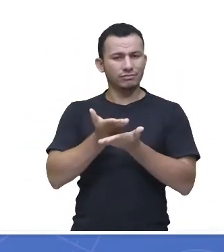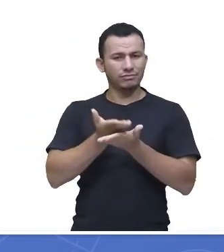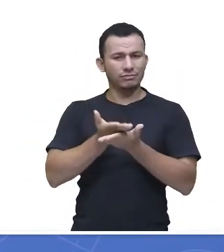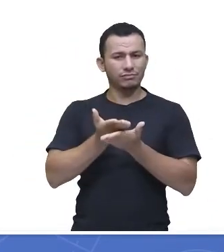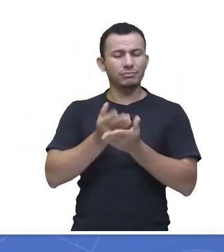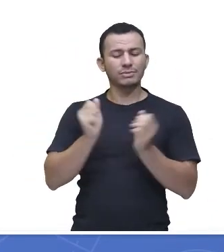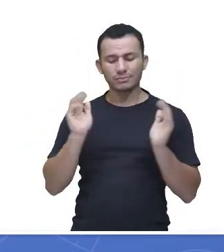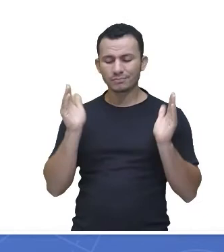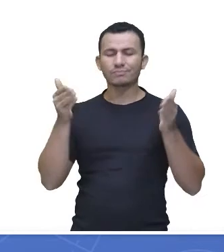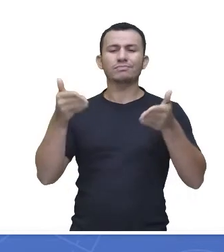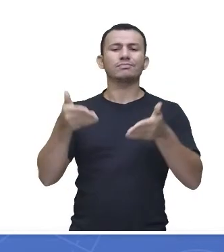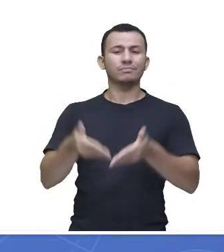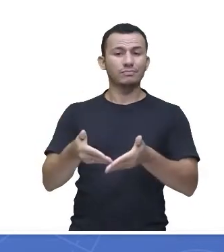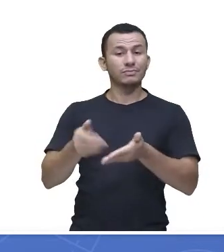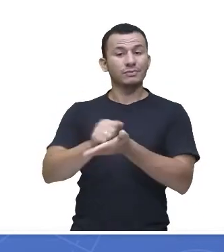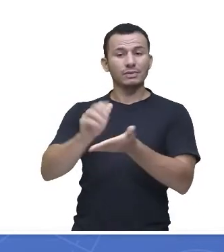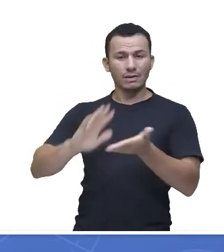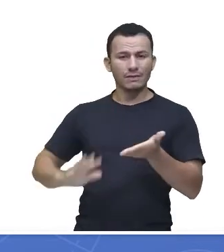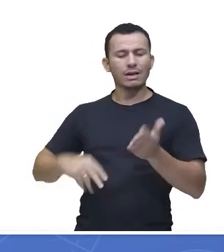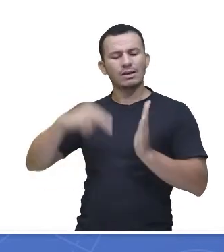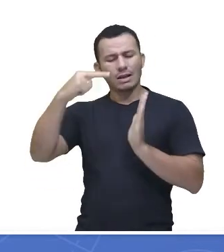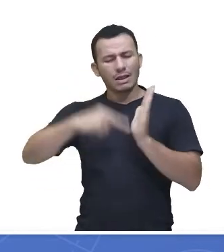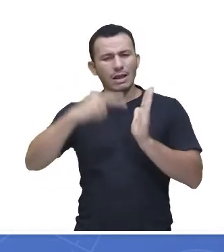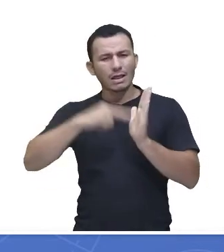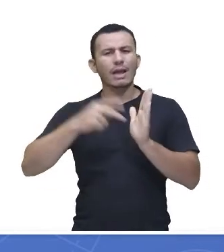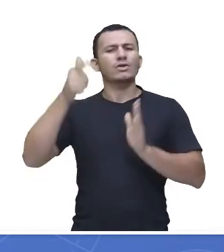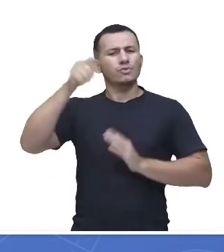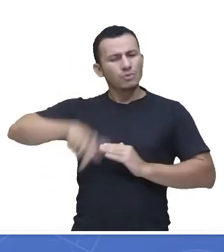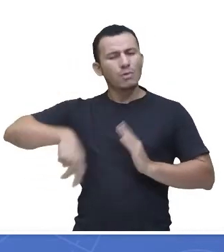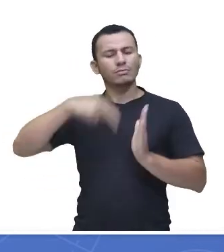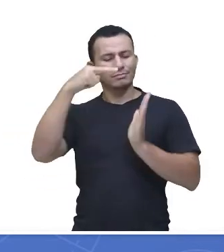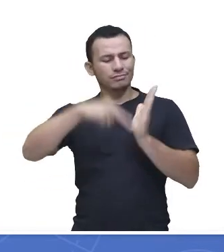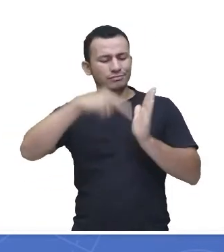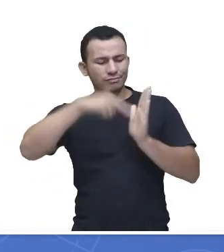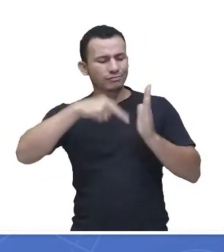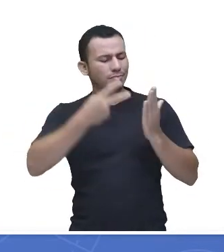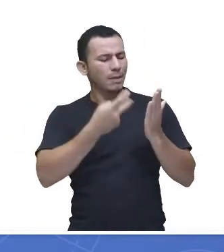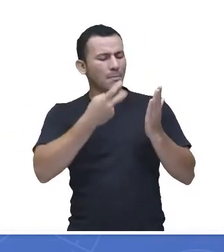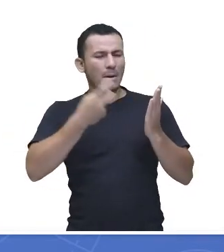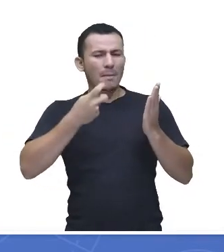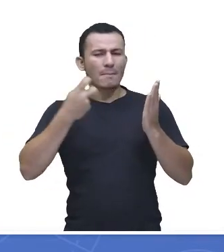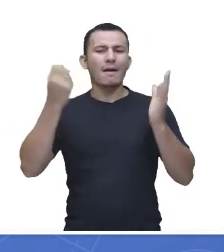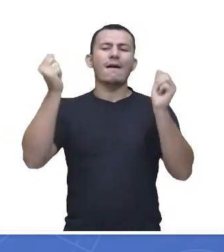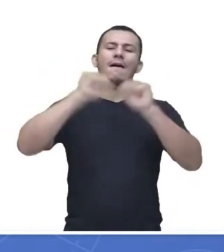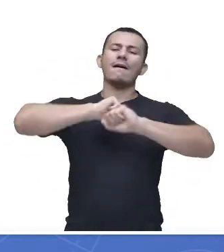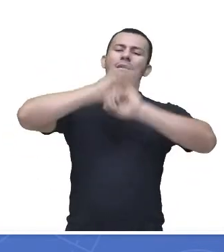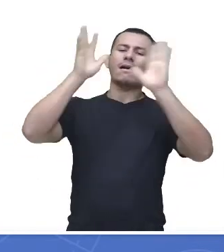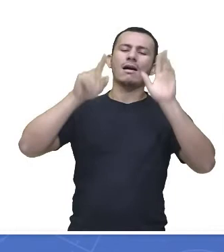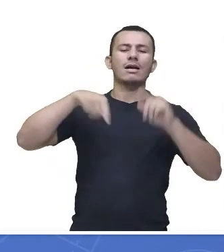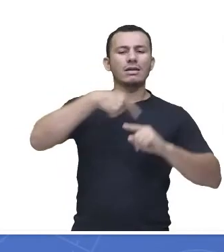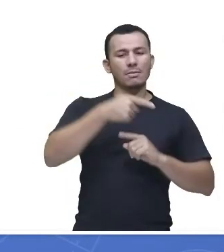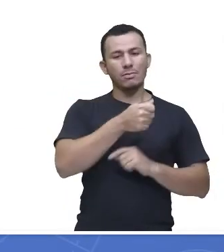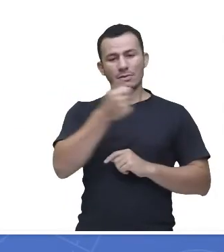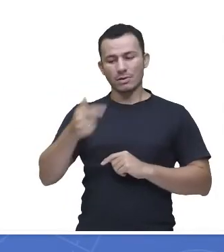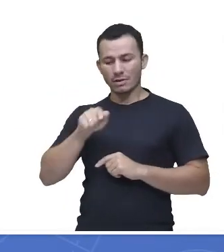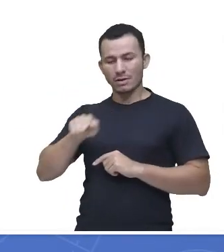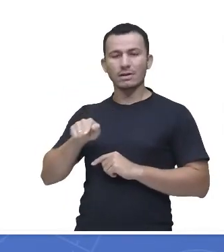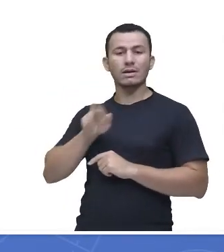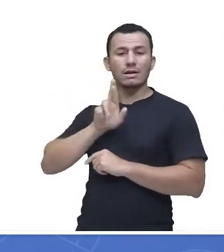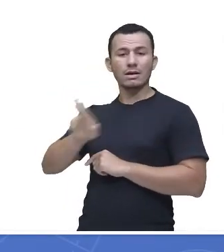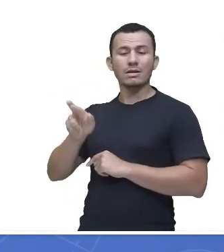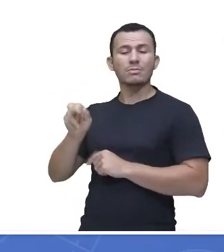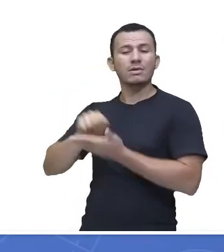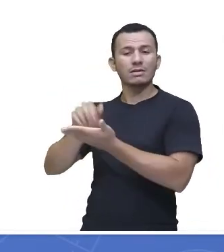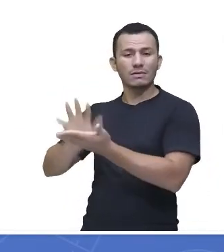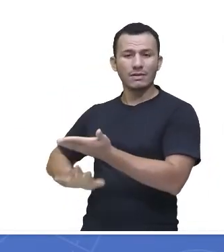se focar no exercício, tem que ler, reler o texto, buscando a compreensão para poder responder as questões, porque só a